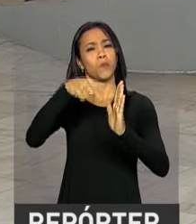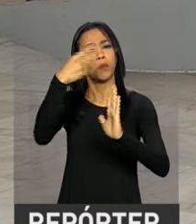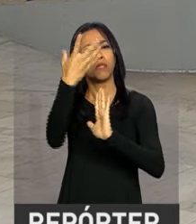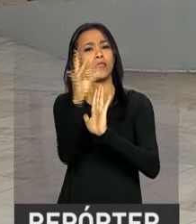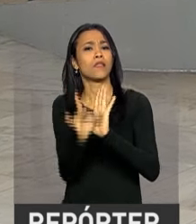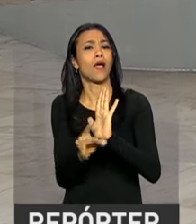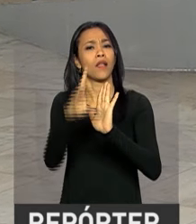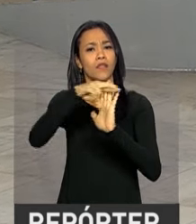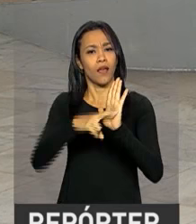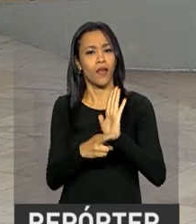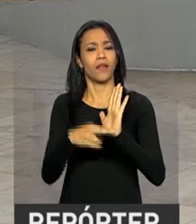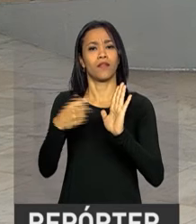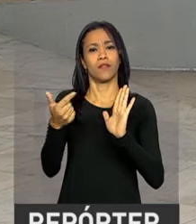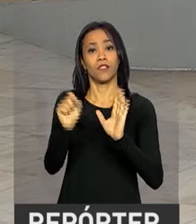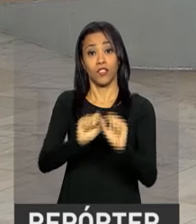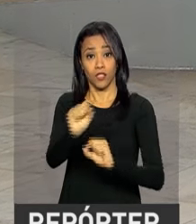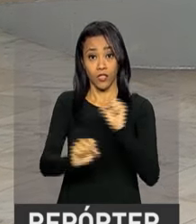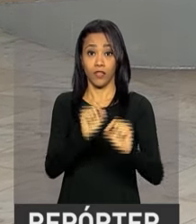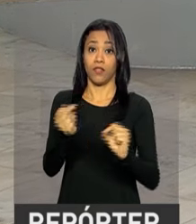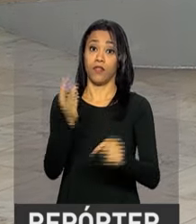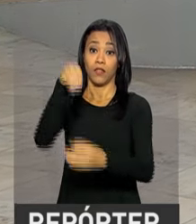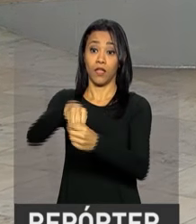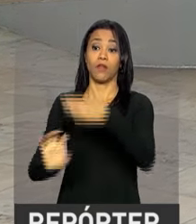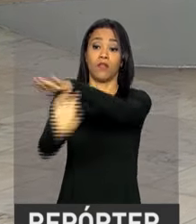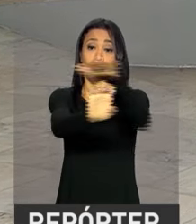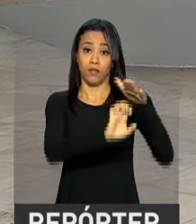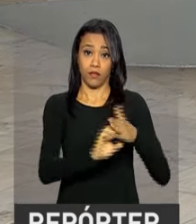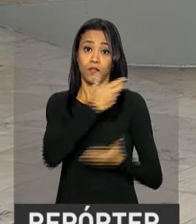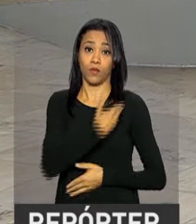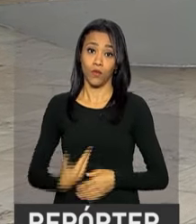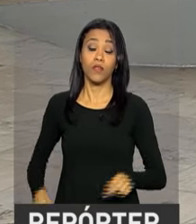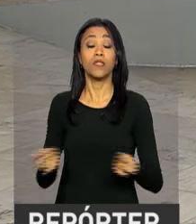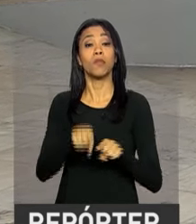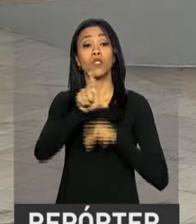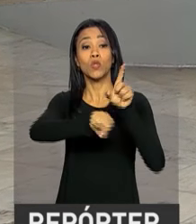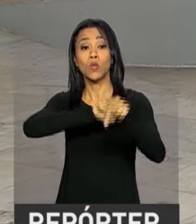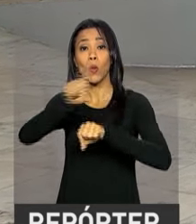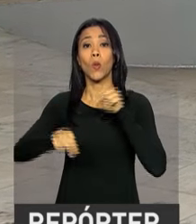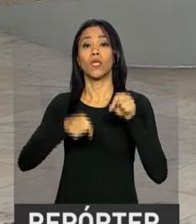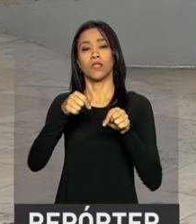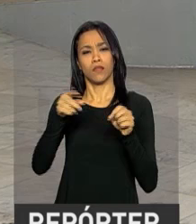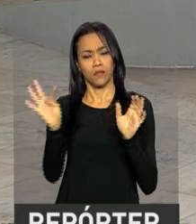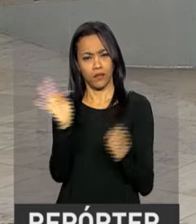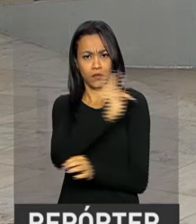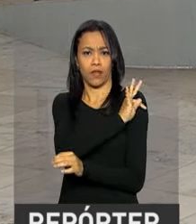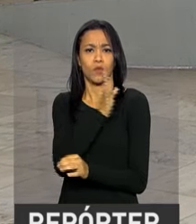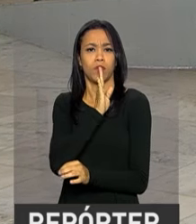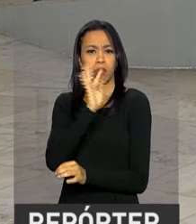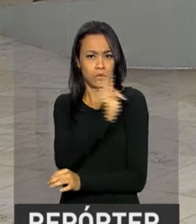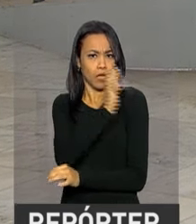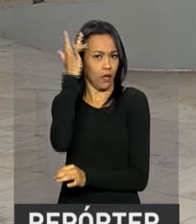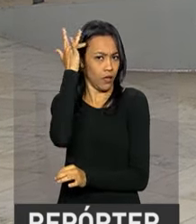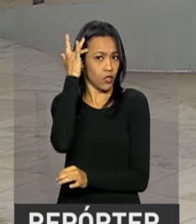governança para as empresas estatais e também define critérios técnicos para nomeação de dirigentes dessas empresas